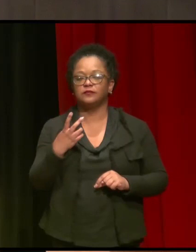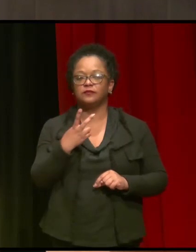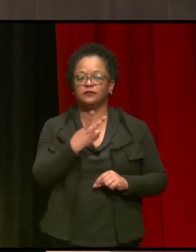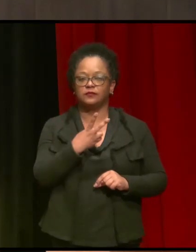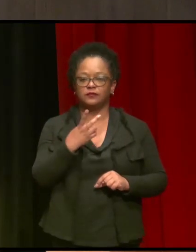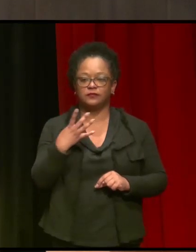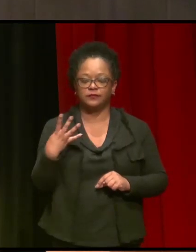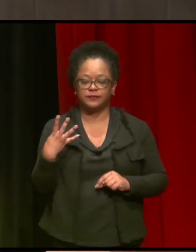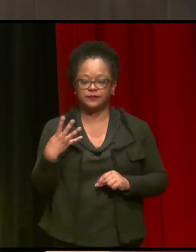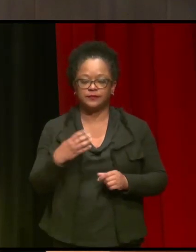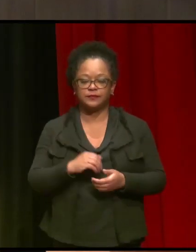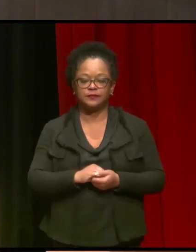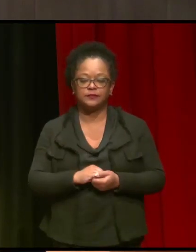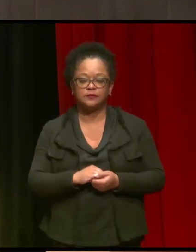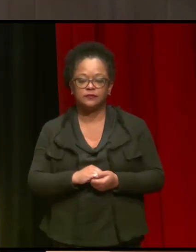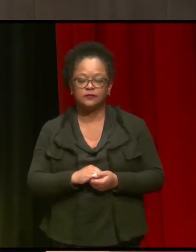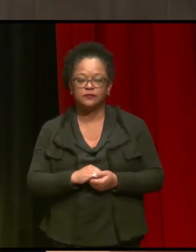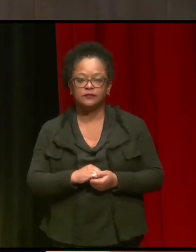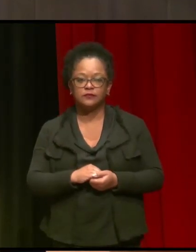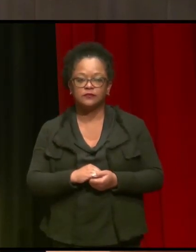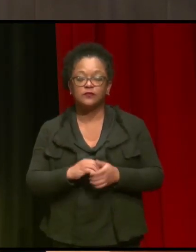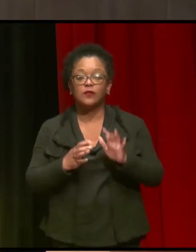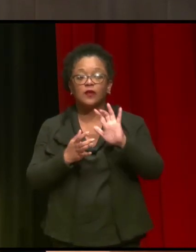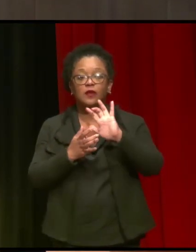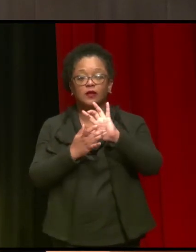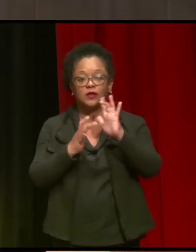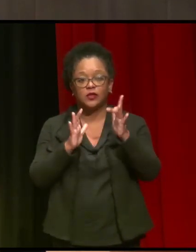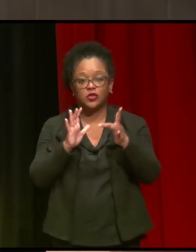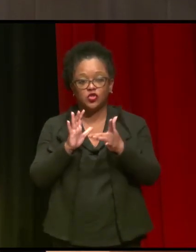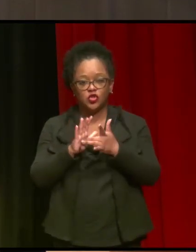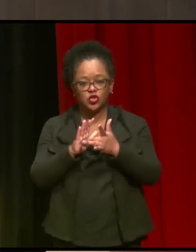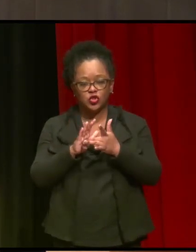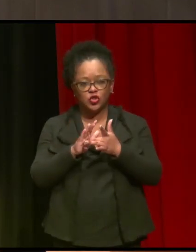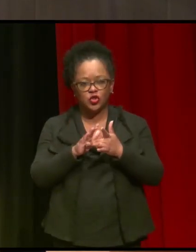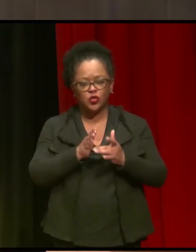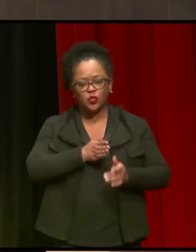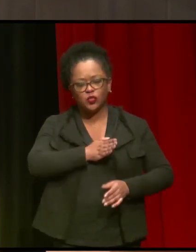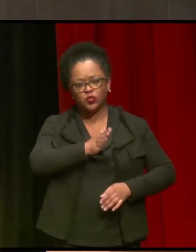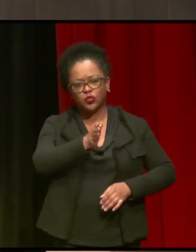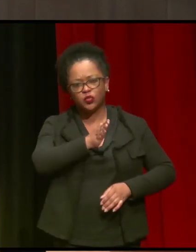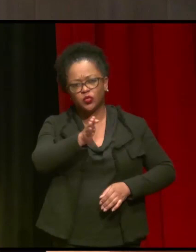e diz assim: Jesus percorria toda a Galiléia,